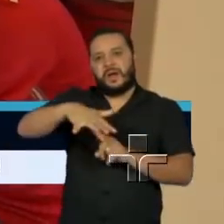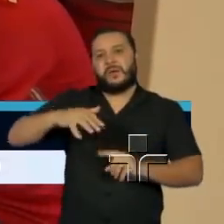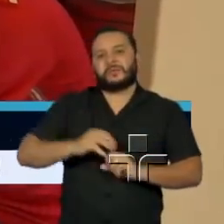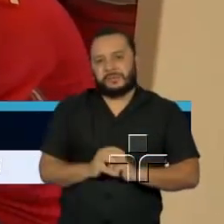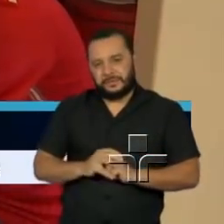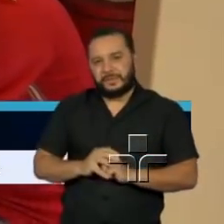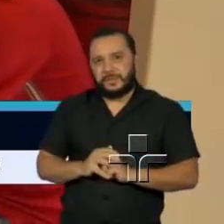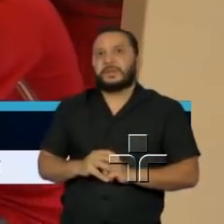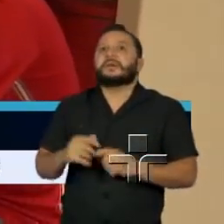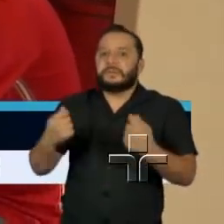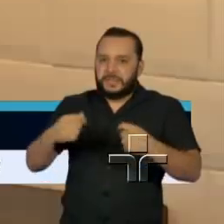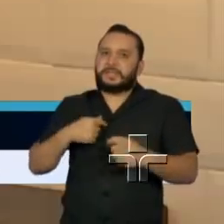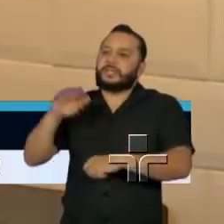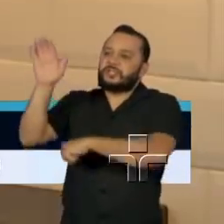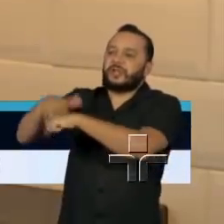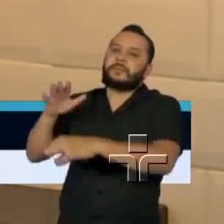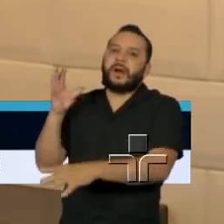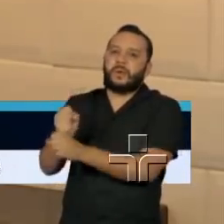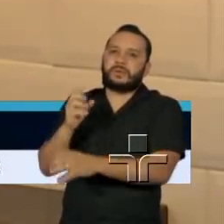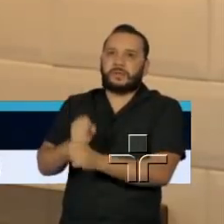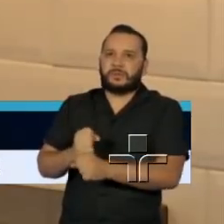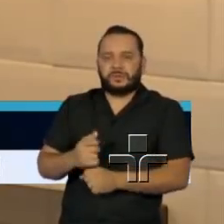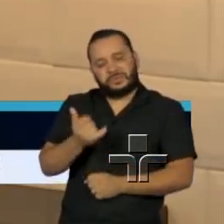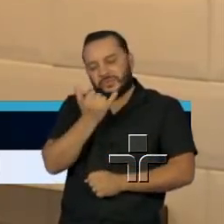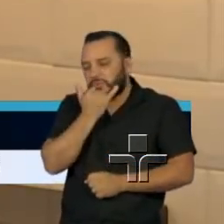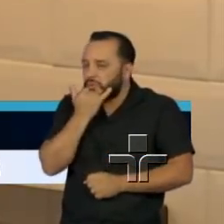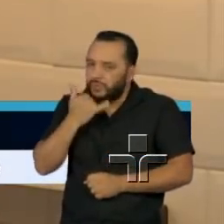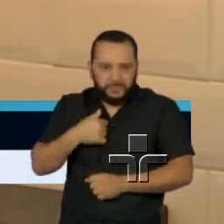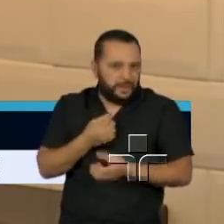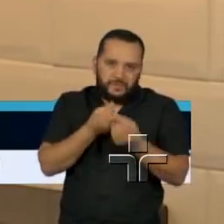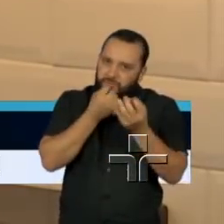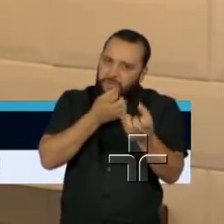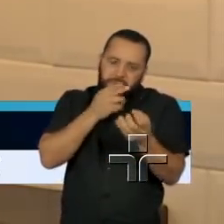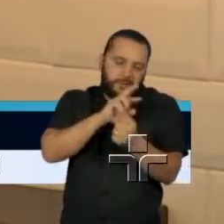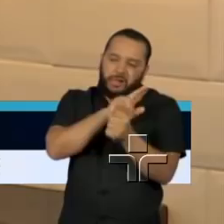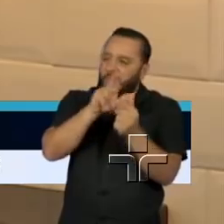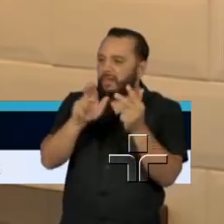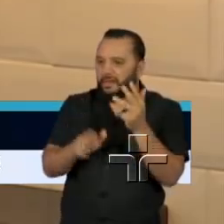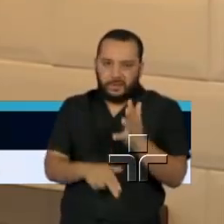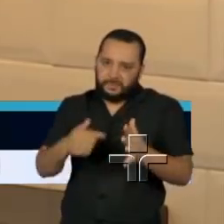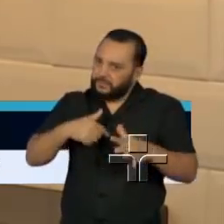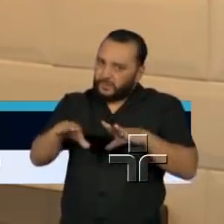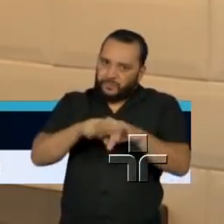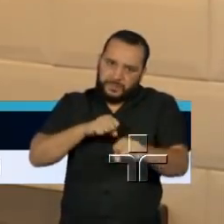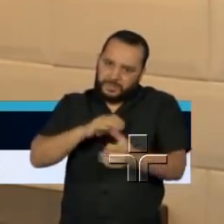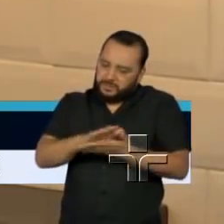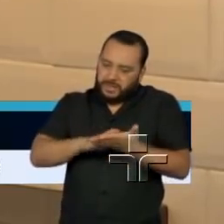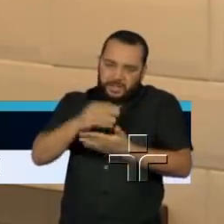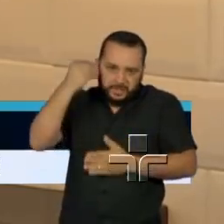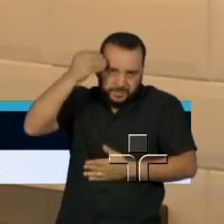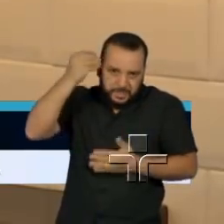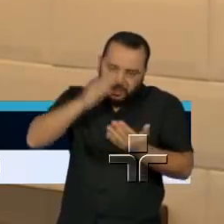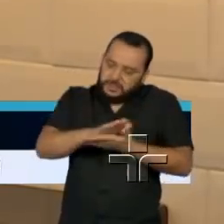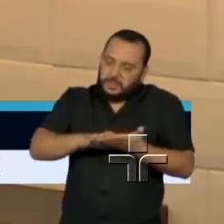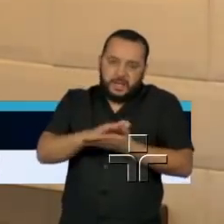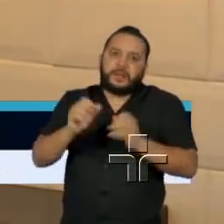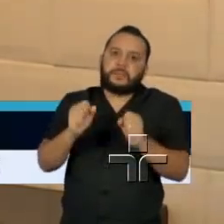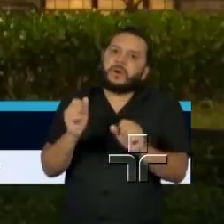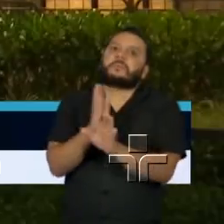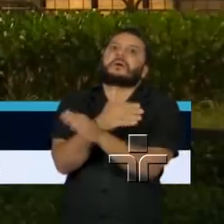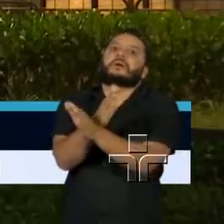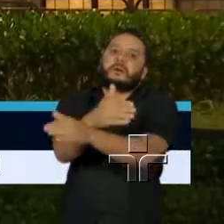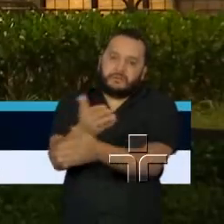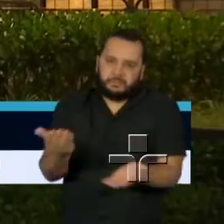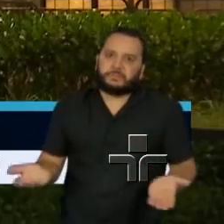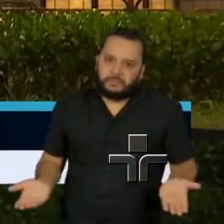foi contratar um contador. São termos técnicos que, se você não tem um preparo, uma experiência, você pode se perder, pode se